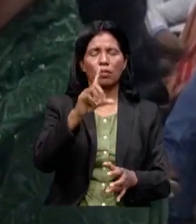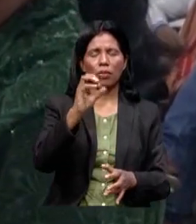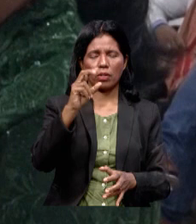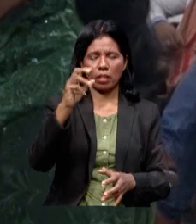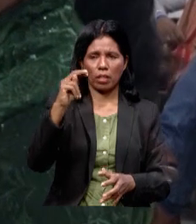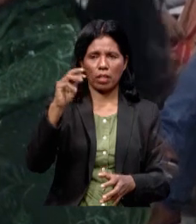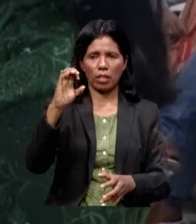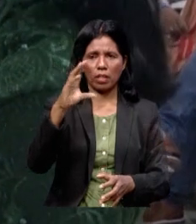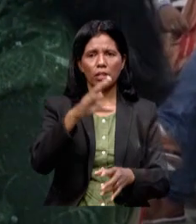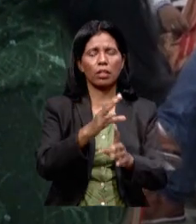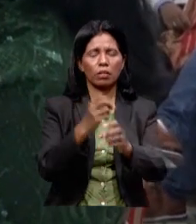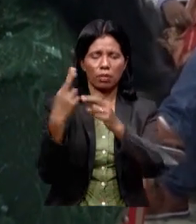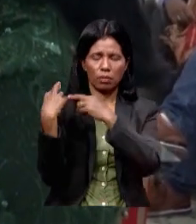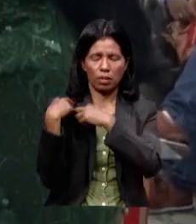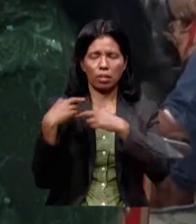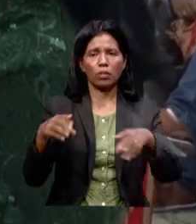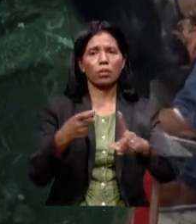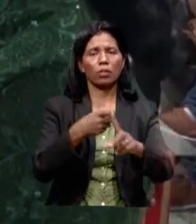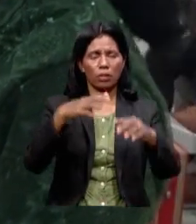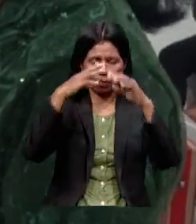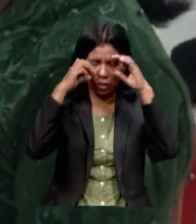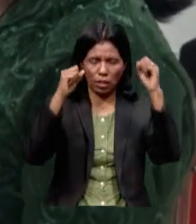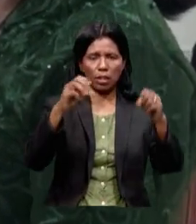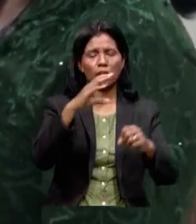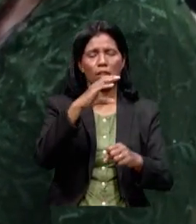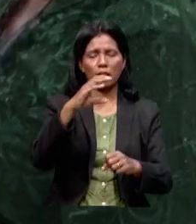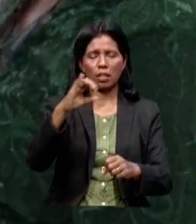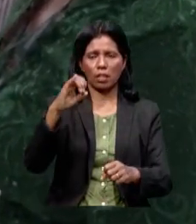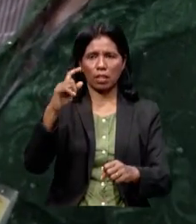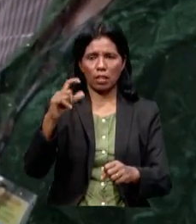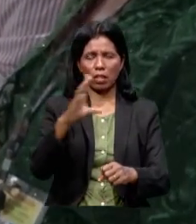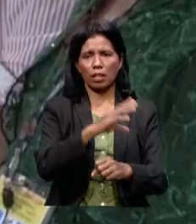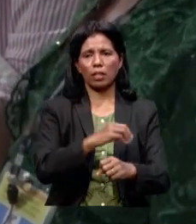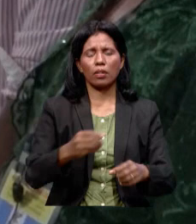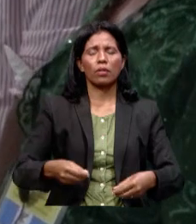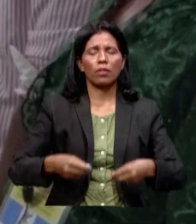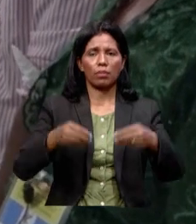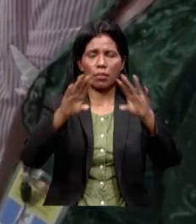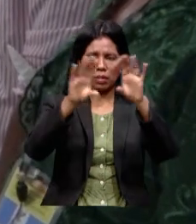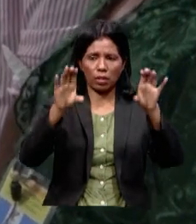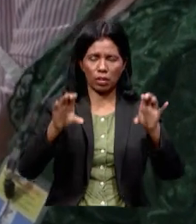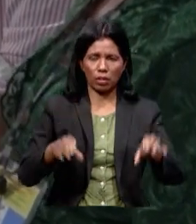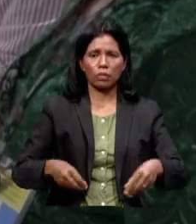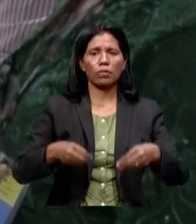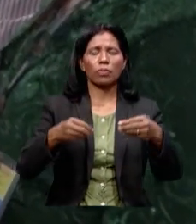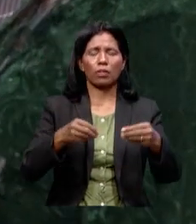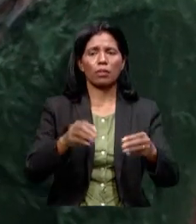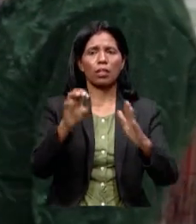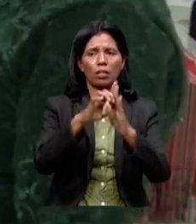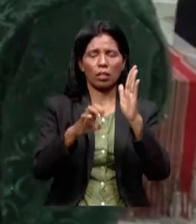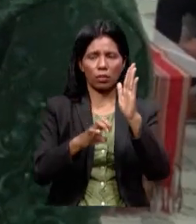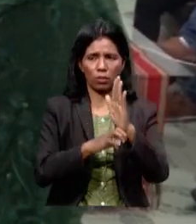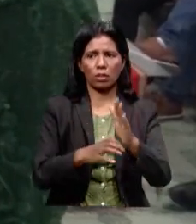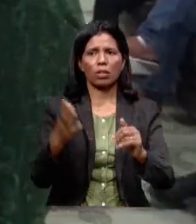esposa do presidente CCTL Jorge Serrano. E a cerimônia toma posse, né, foi remoto certificado apreciação da estrutura